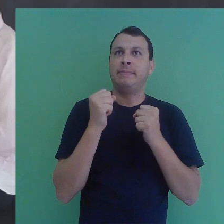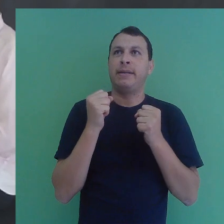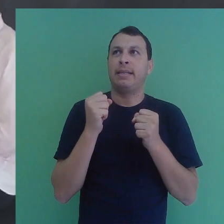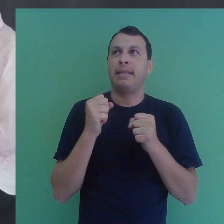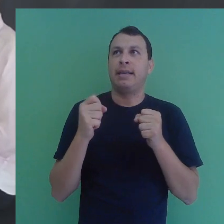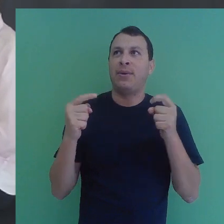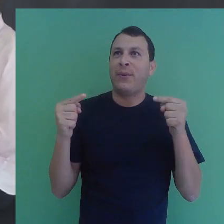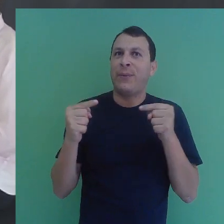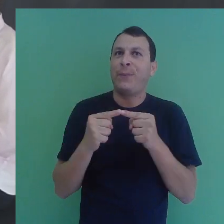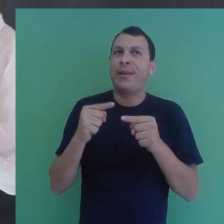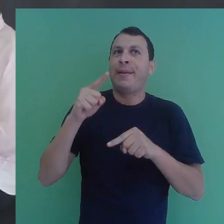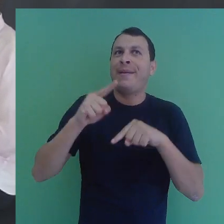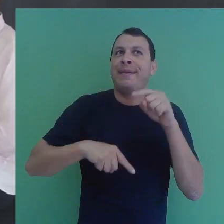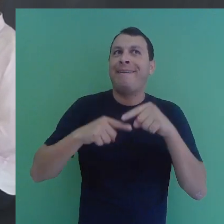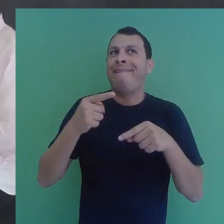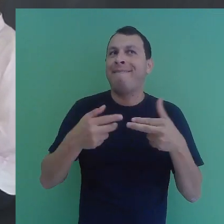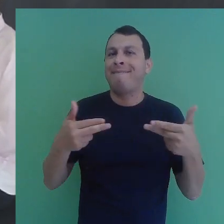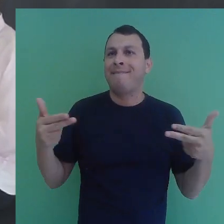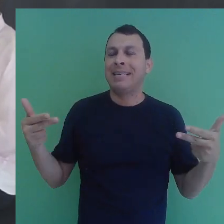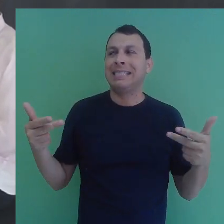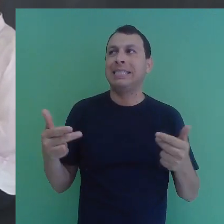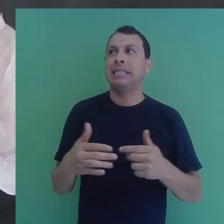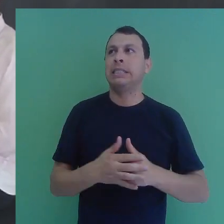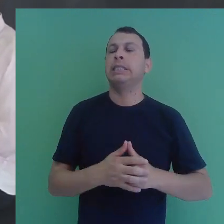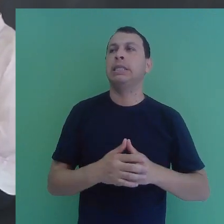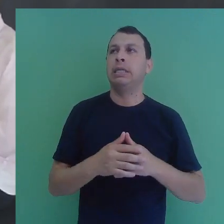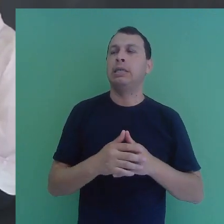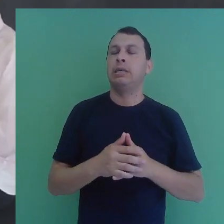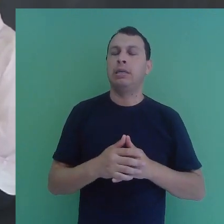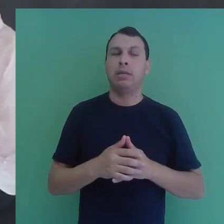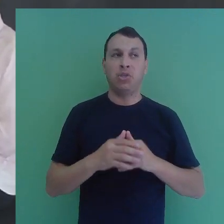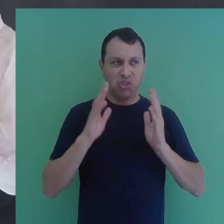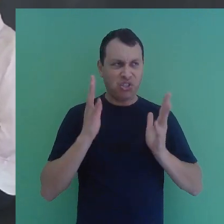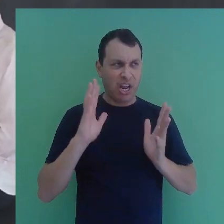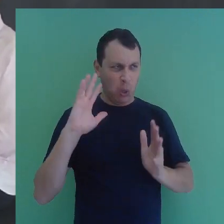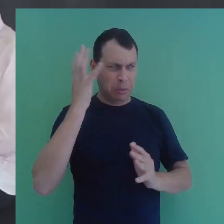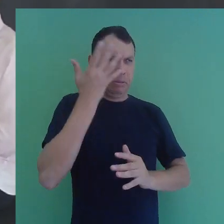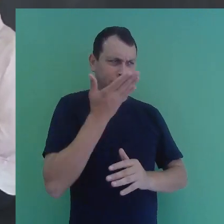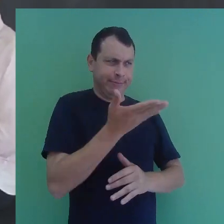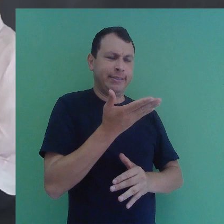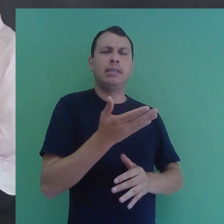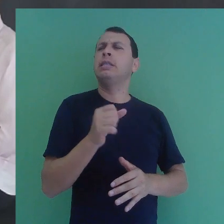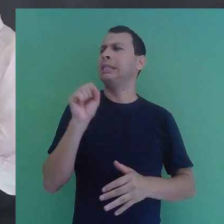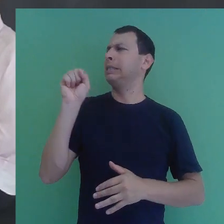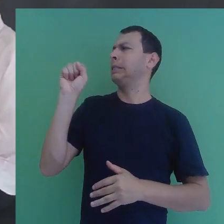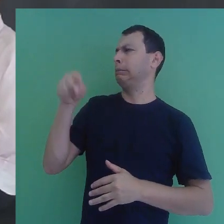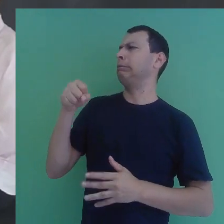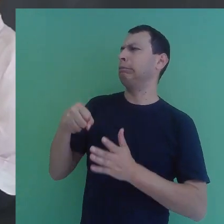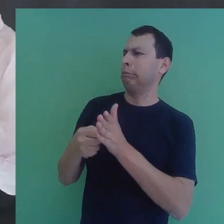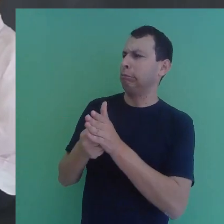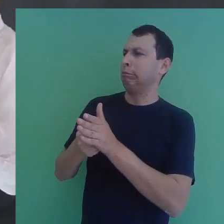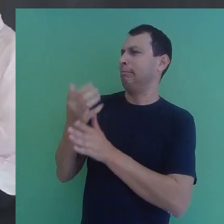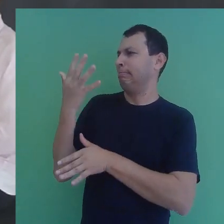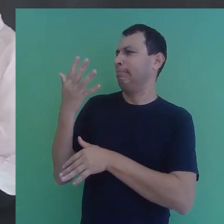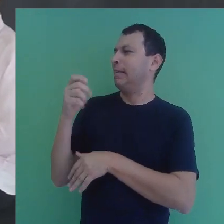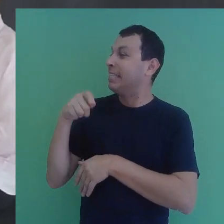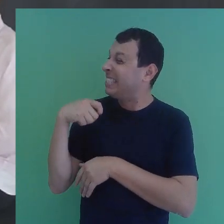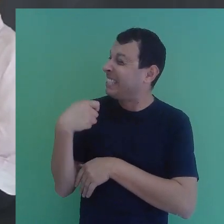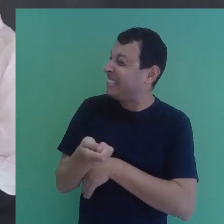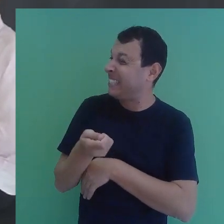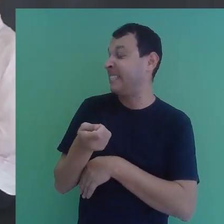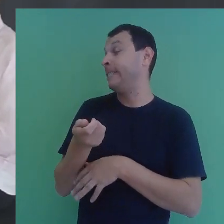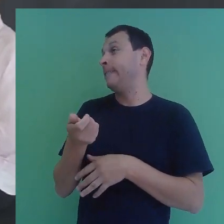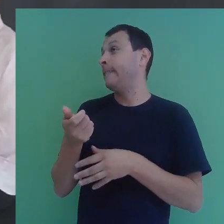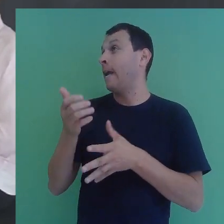isso com você? Já, muitas vezes. Isso é recorrente, porque a língua de sinais ela é uma língua visual,